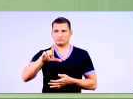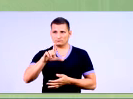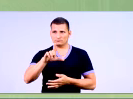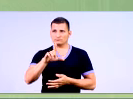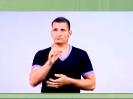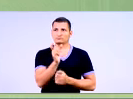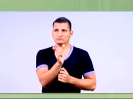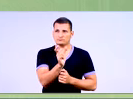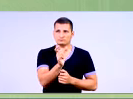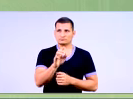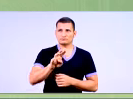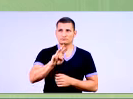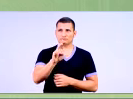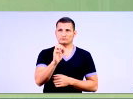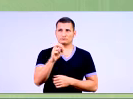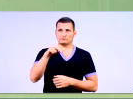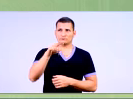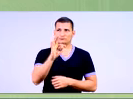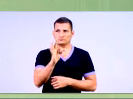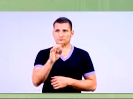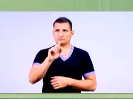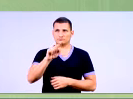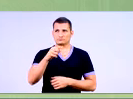a partícula de negação, certo?